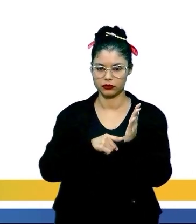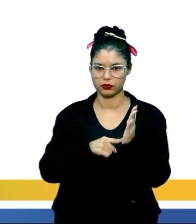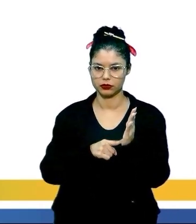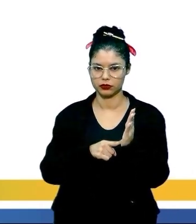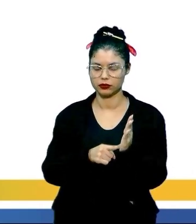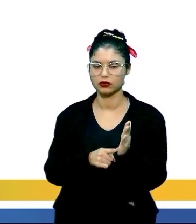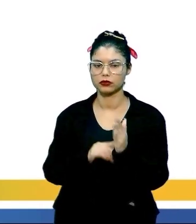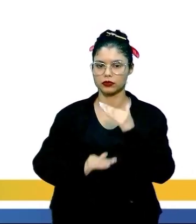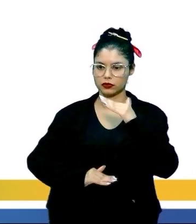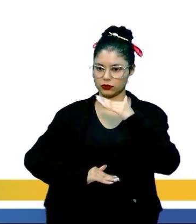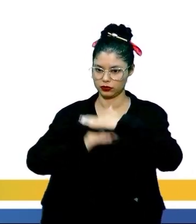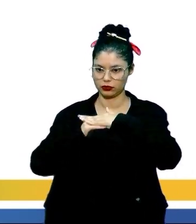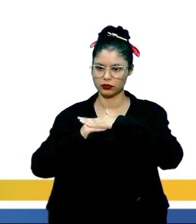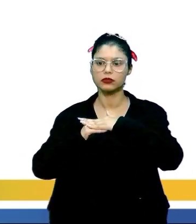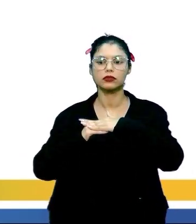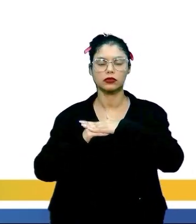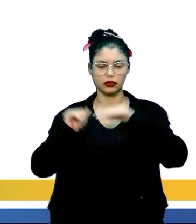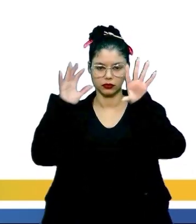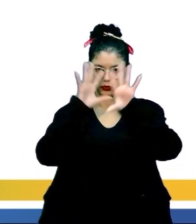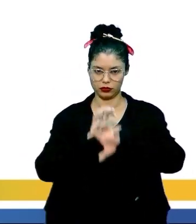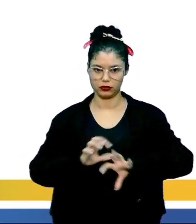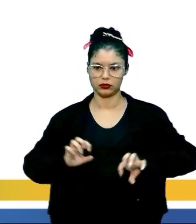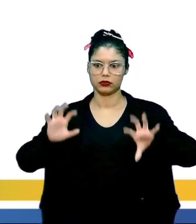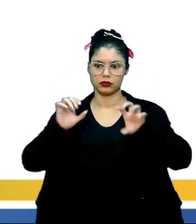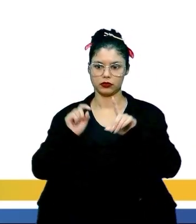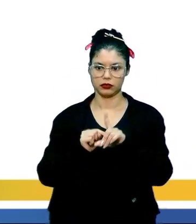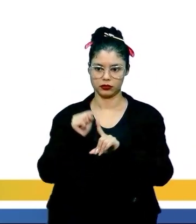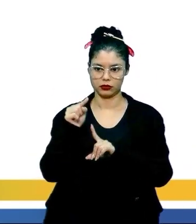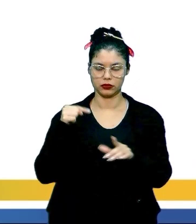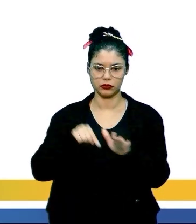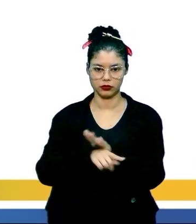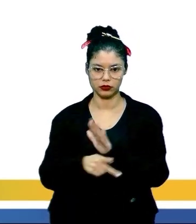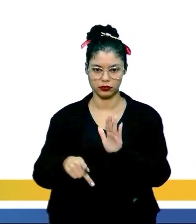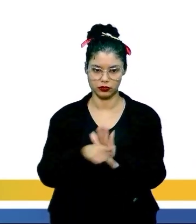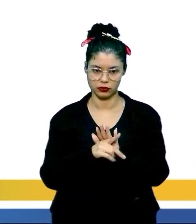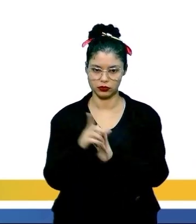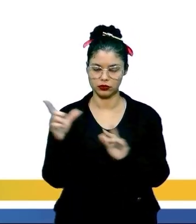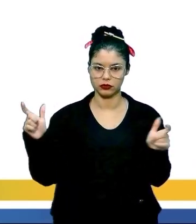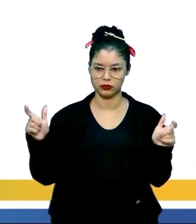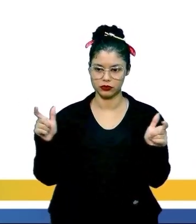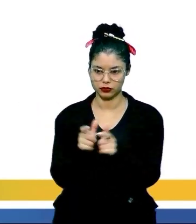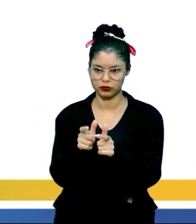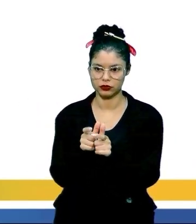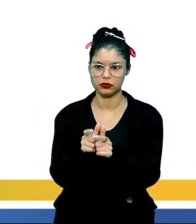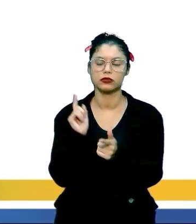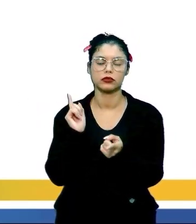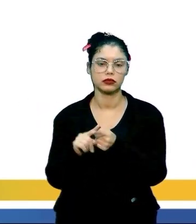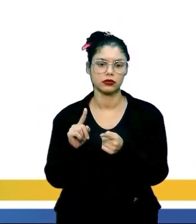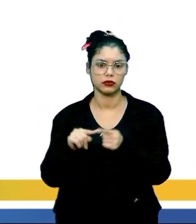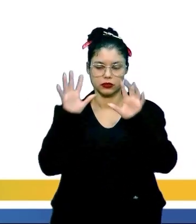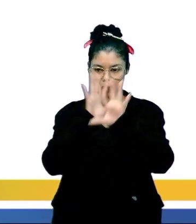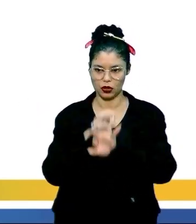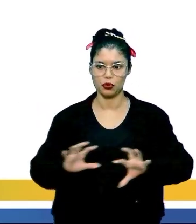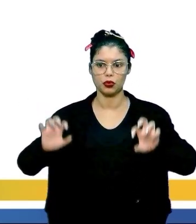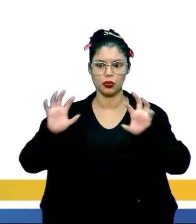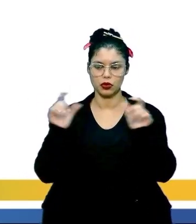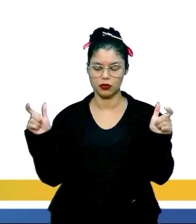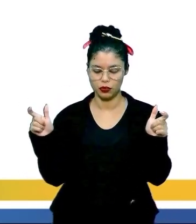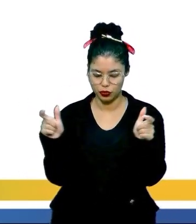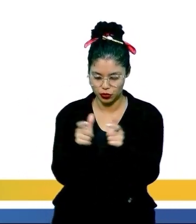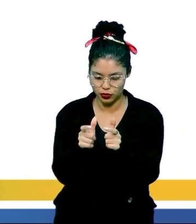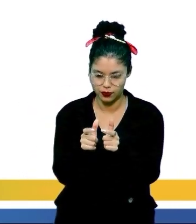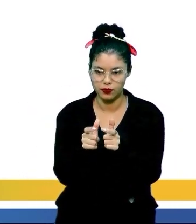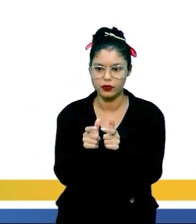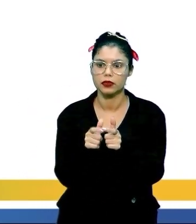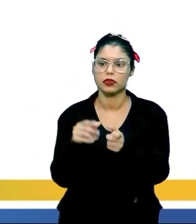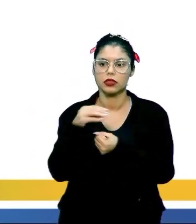exercer uma pressão sobre aquele gás, o volume interno da seringa vai diminuir porque o ar está se comprimindo,